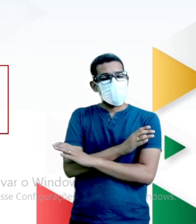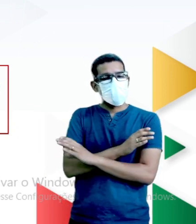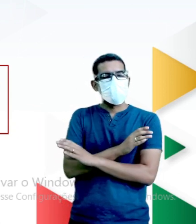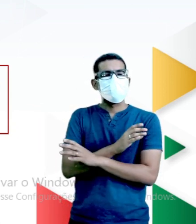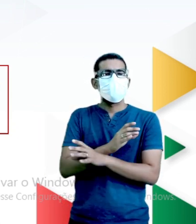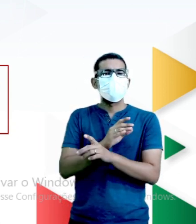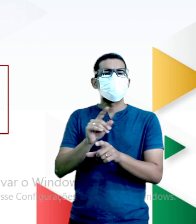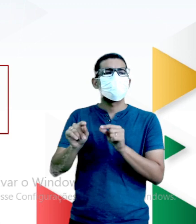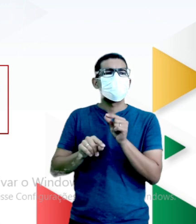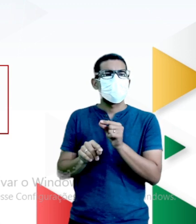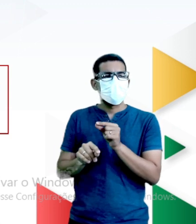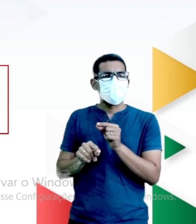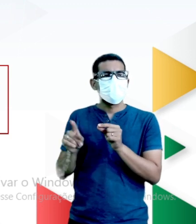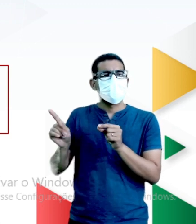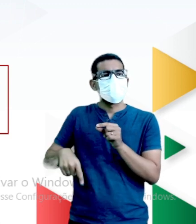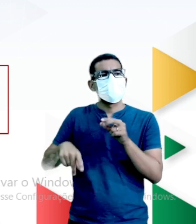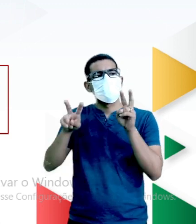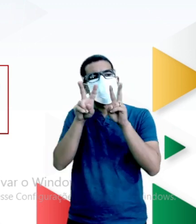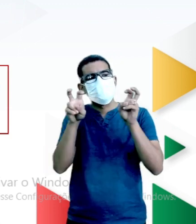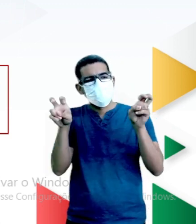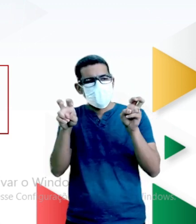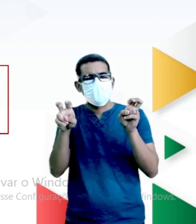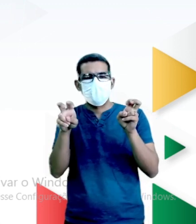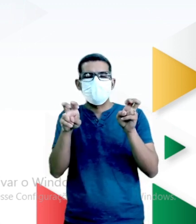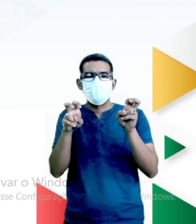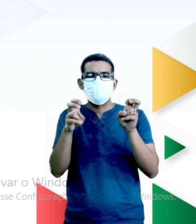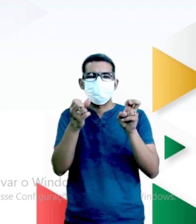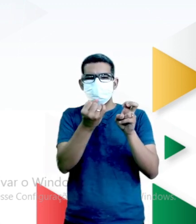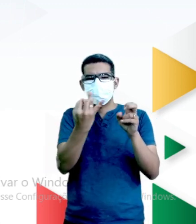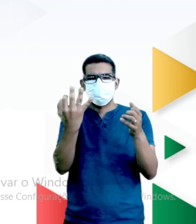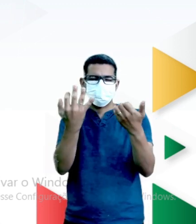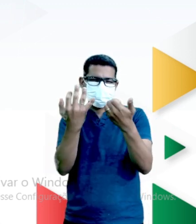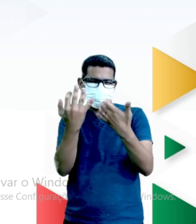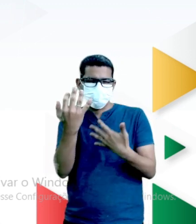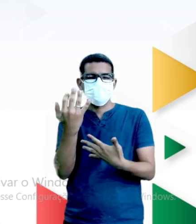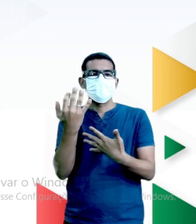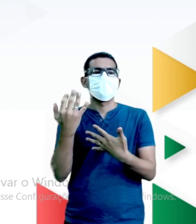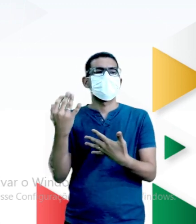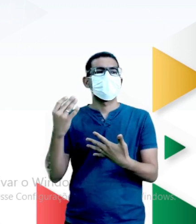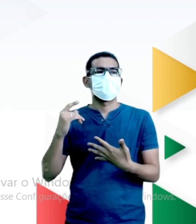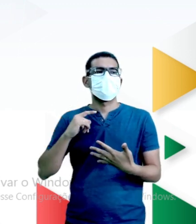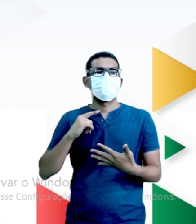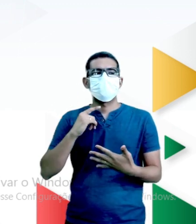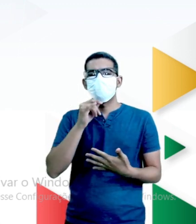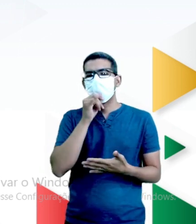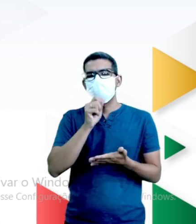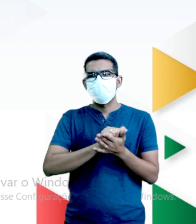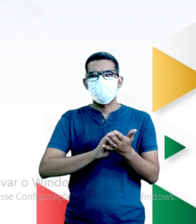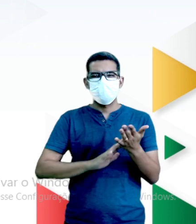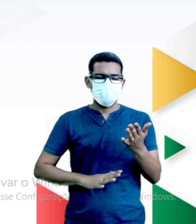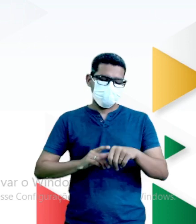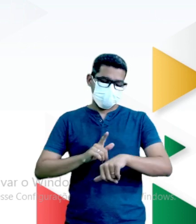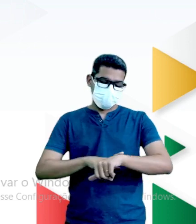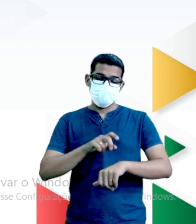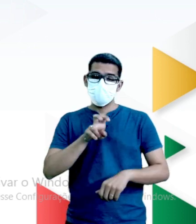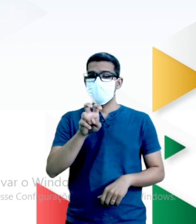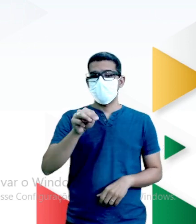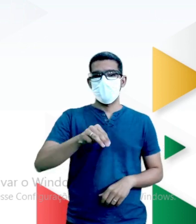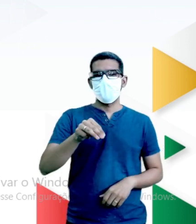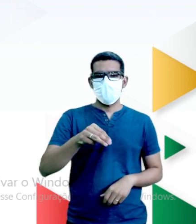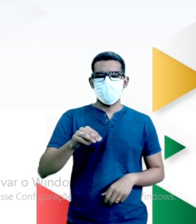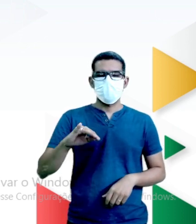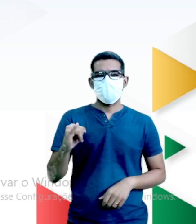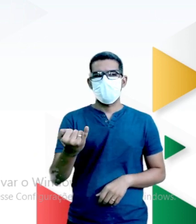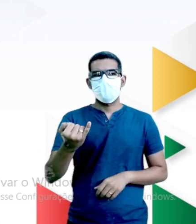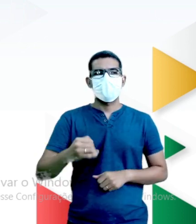é do termo aí decomposição em fatores primos, tá? Vamos lá. Agora, exercício aí, tem 5 minutinhos para a gente aproveitar.